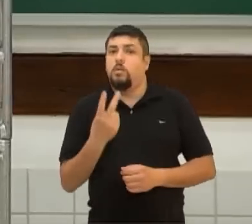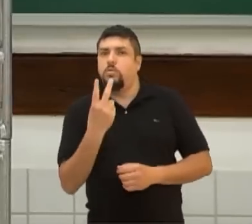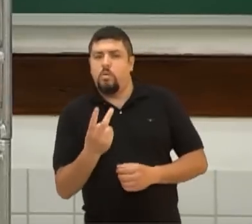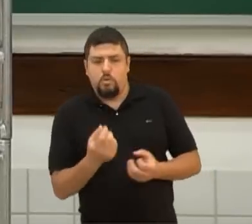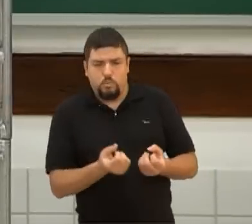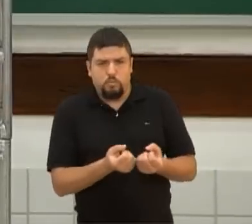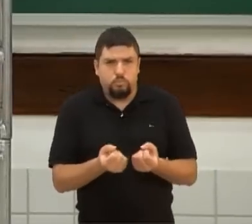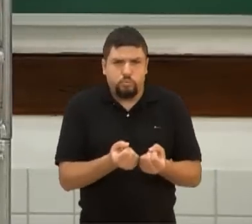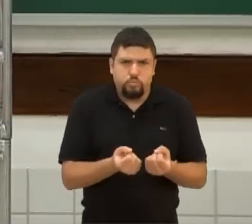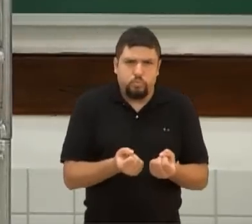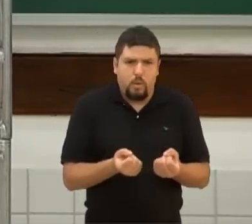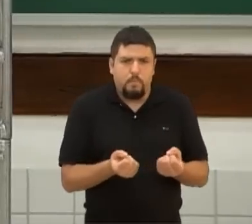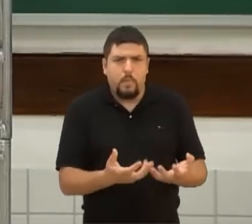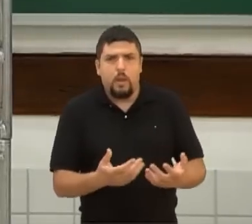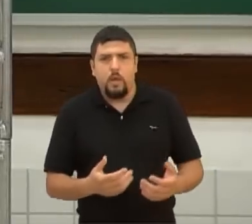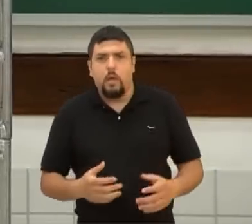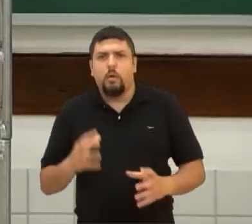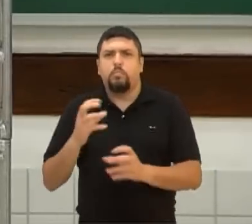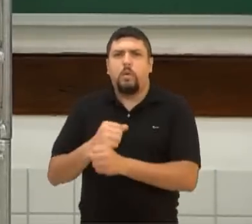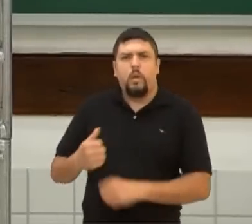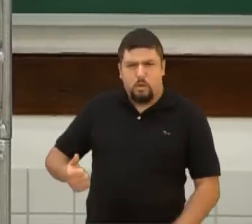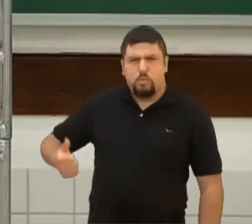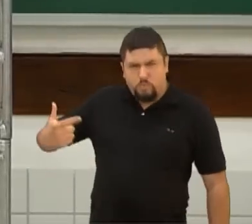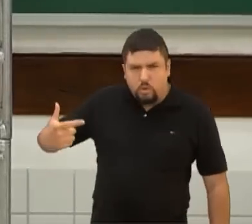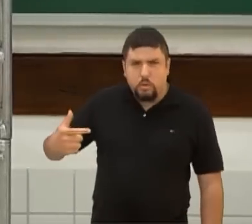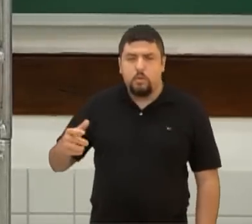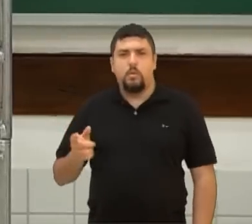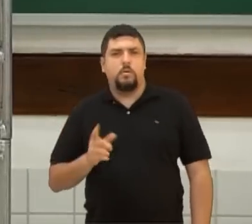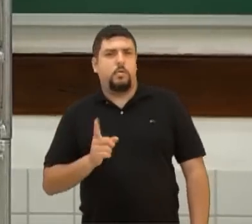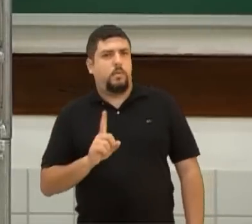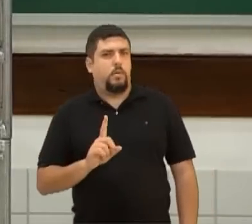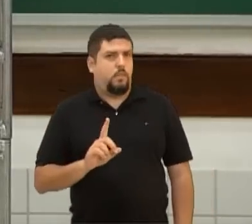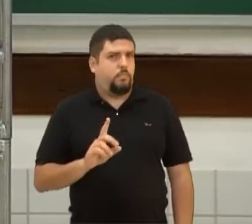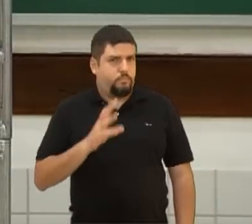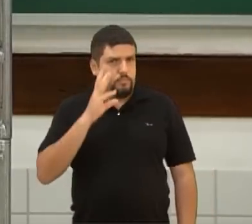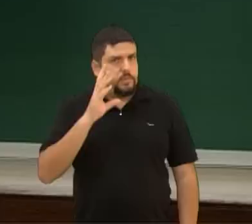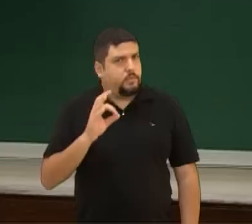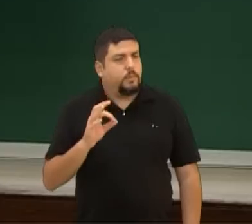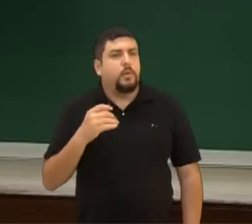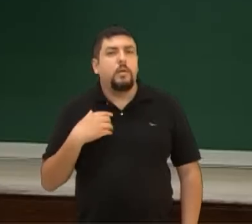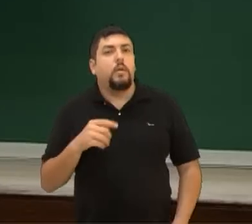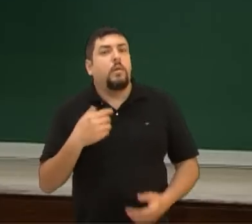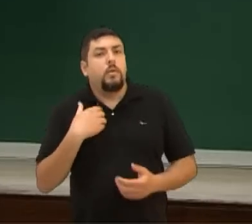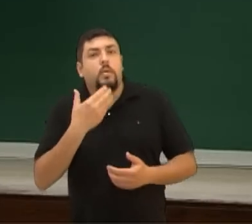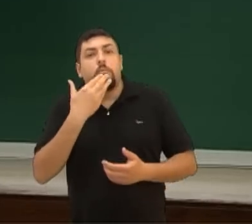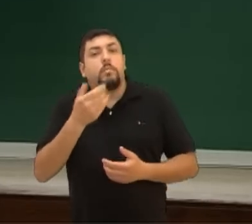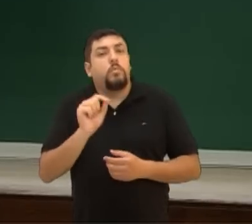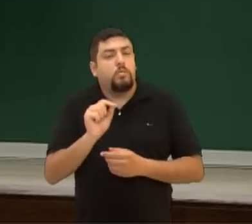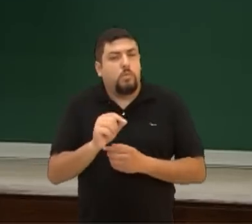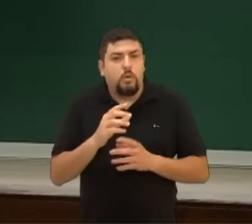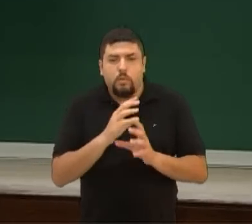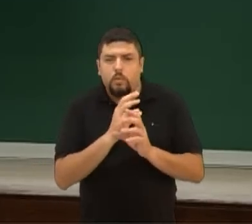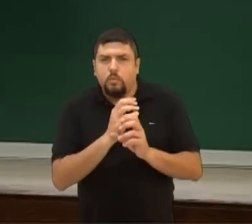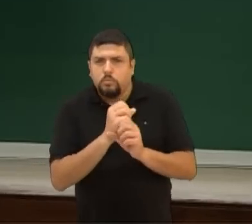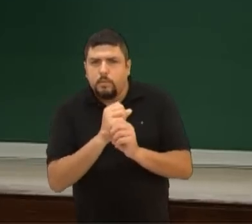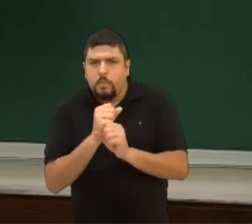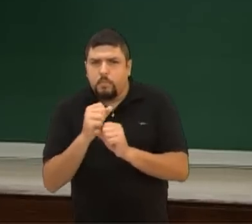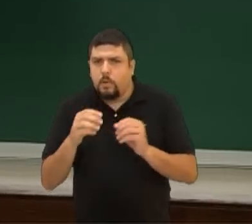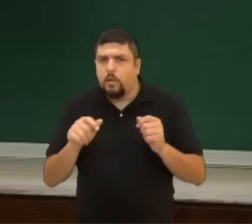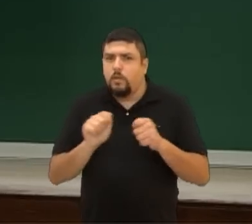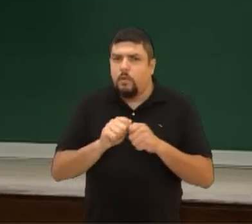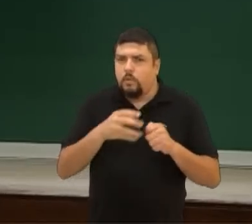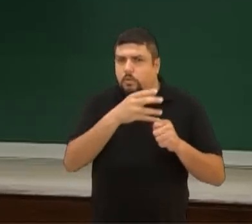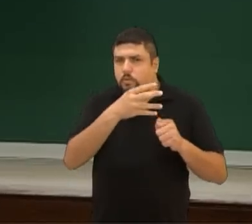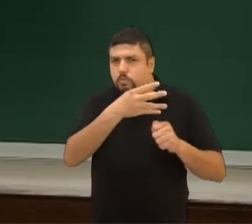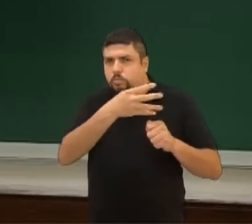falam 12? Não, presta atenção. Por isso que aqui eu peço para você construir, né, uma tabelinha